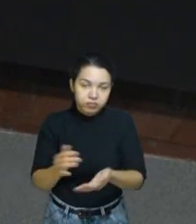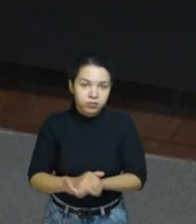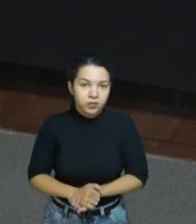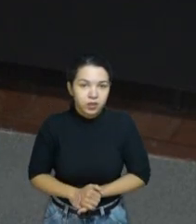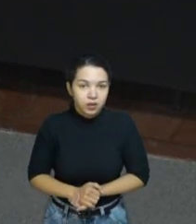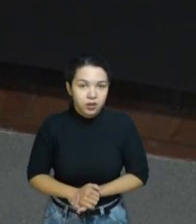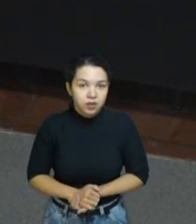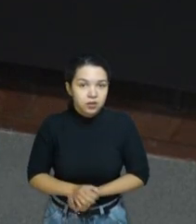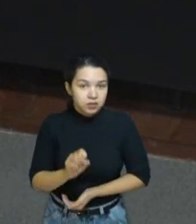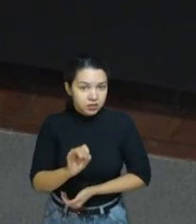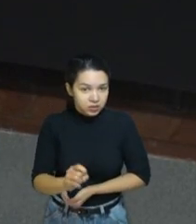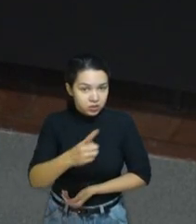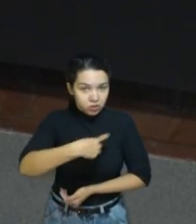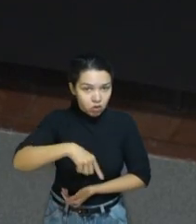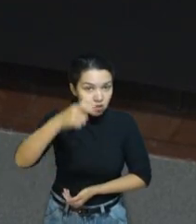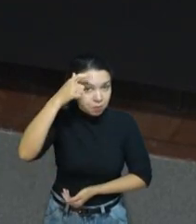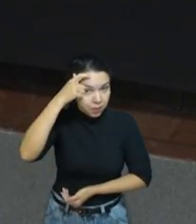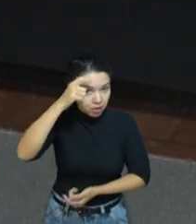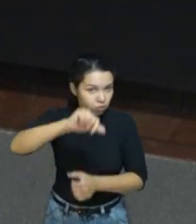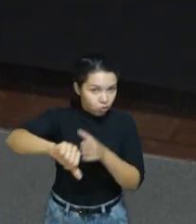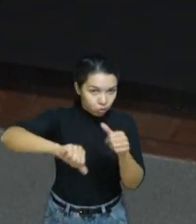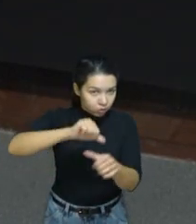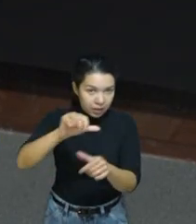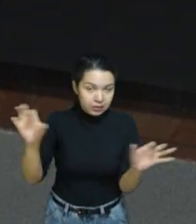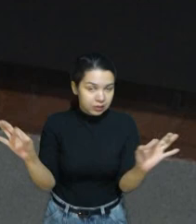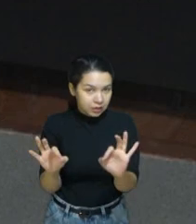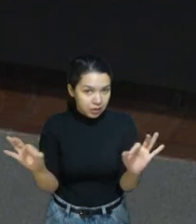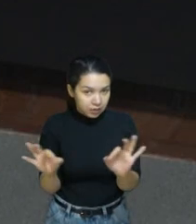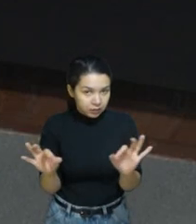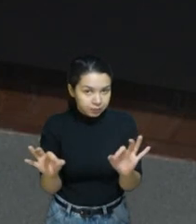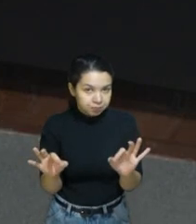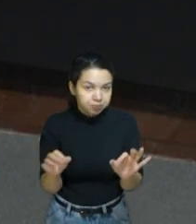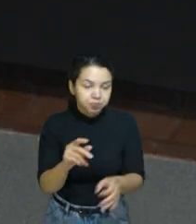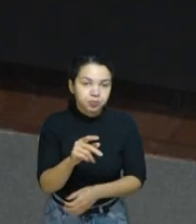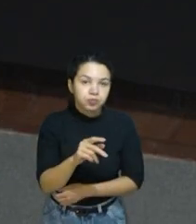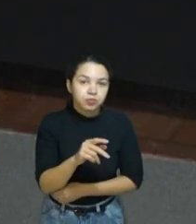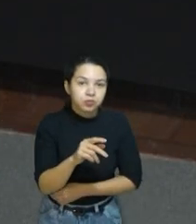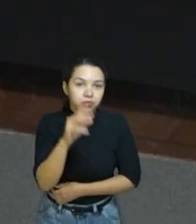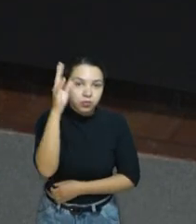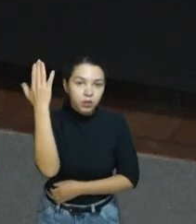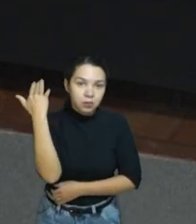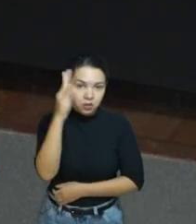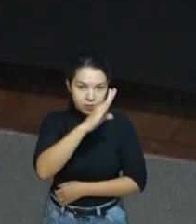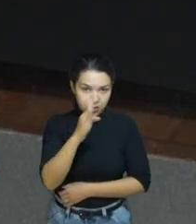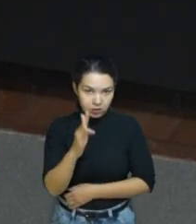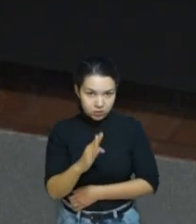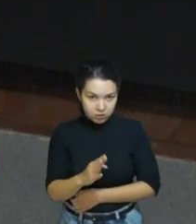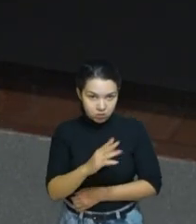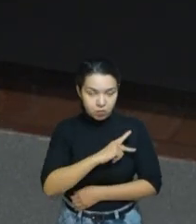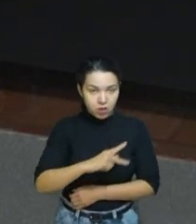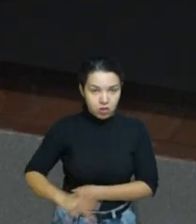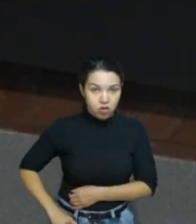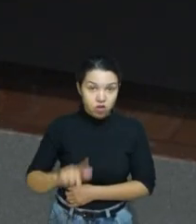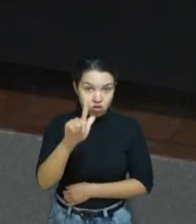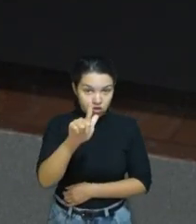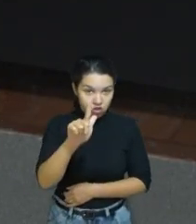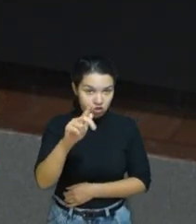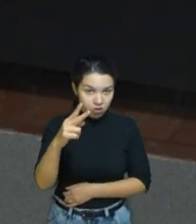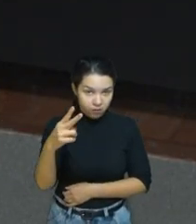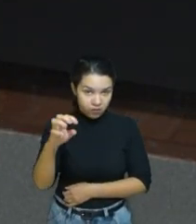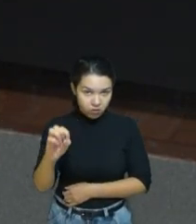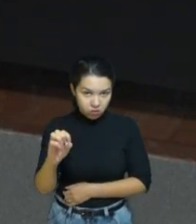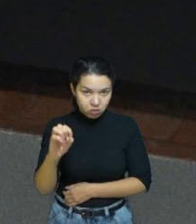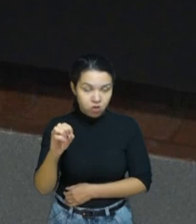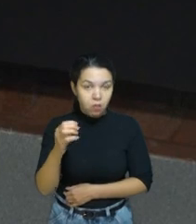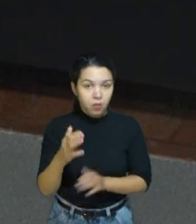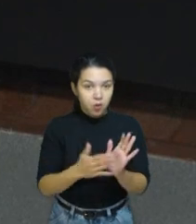Então, assim, se a gente não mudar essa mentalidade, então, o Brasil, na presidência do G20, propôs com a Alemanha a taxação de 2%